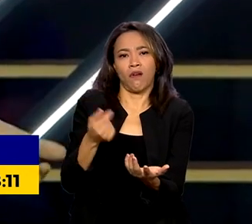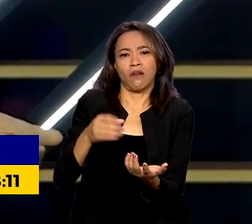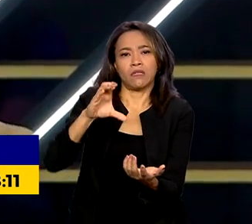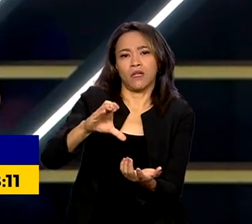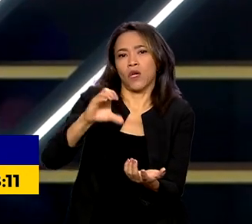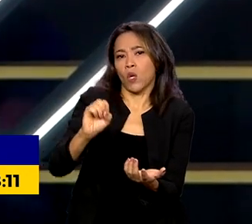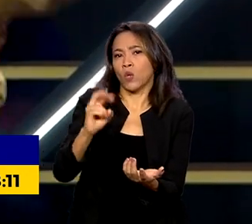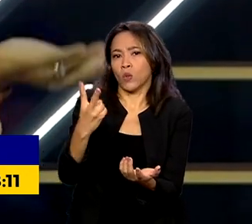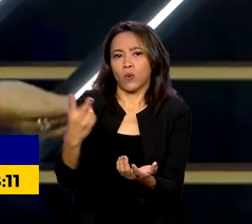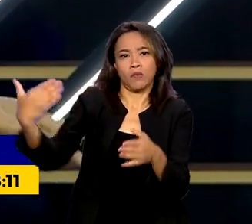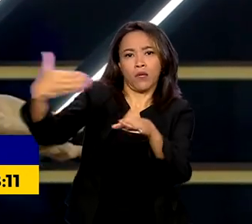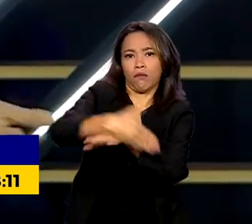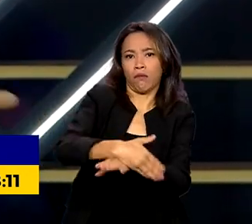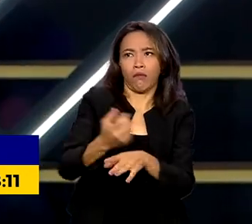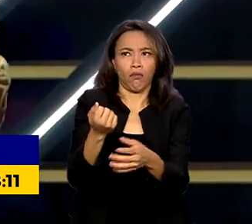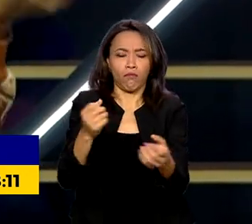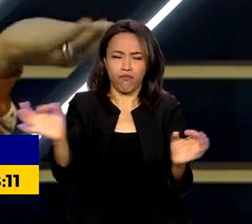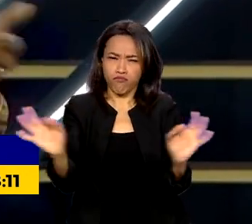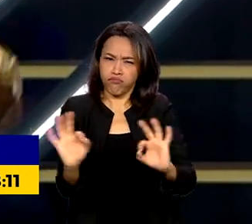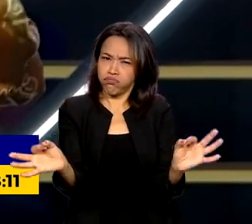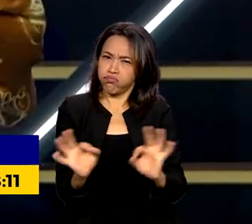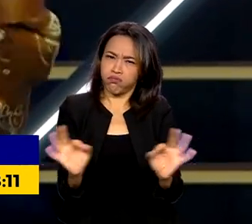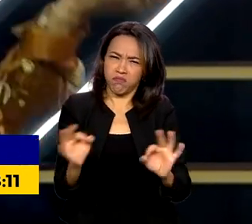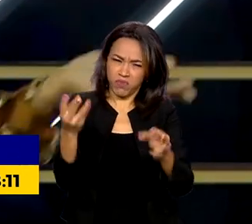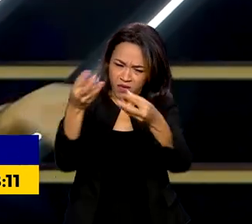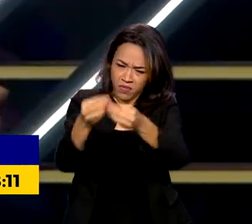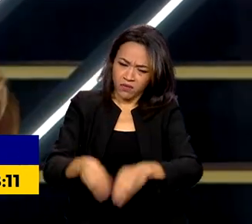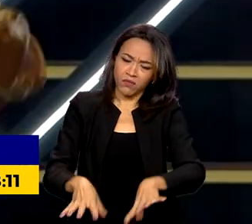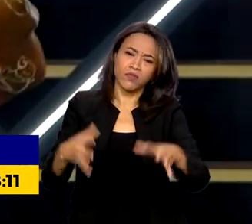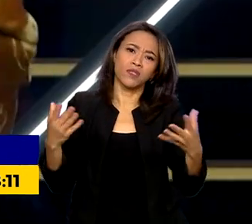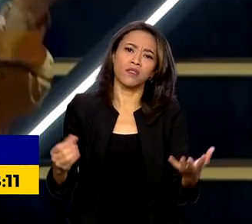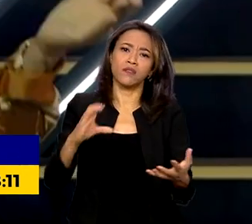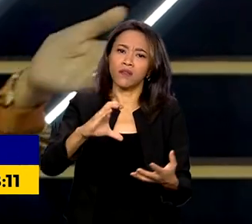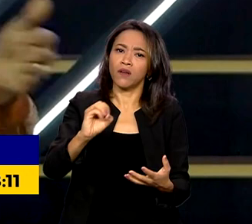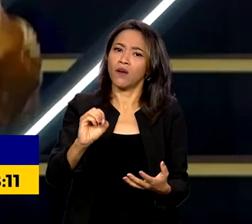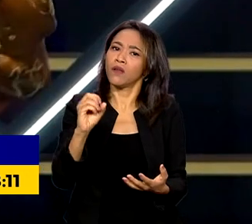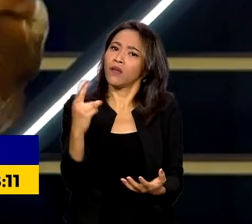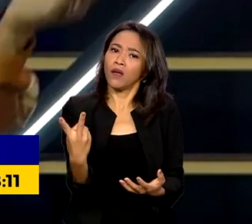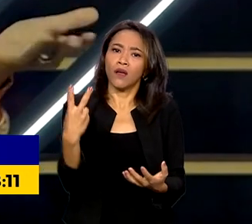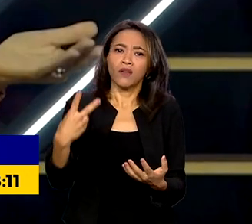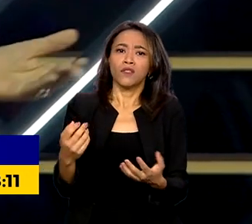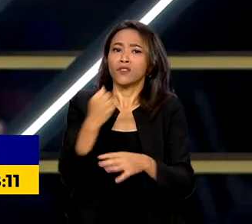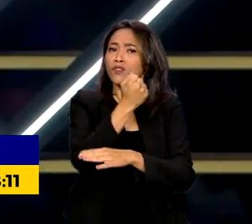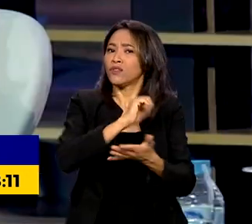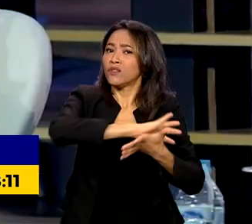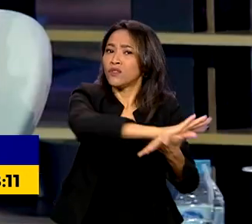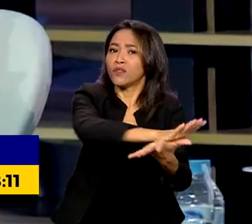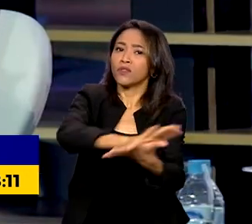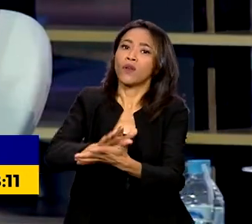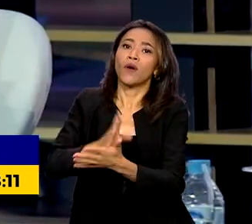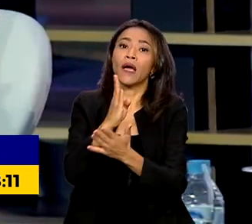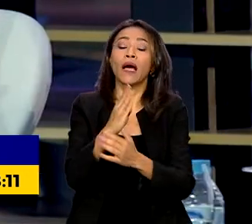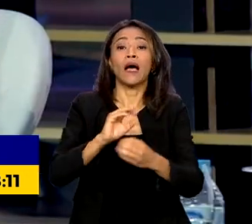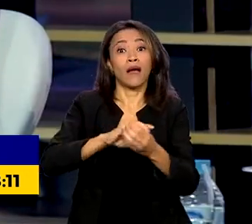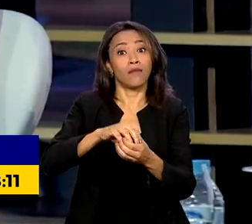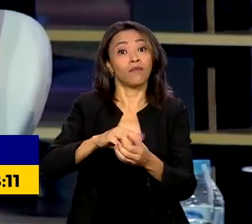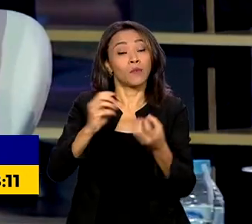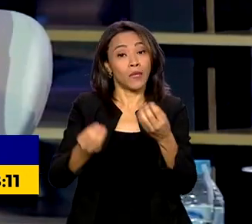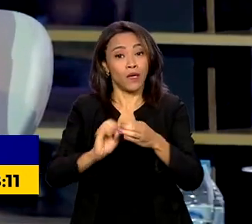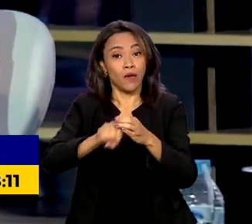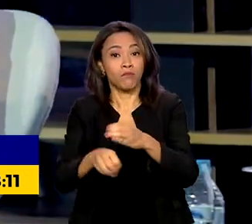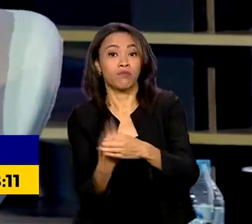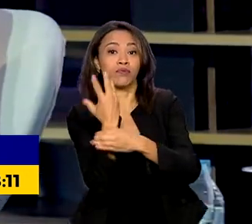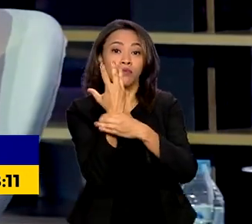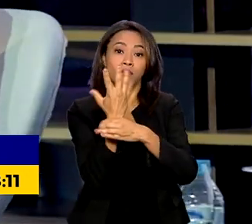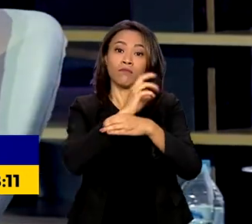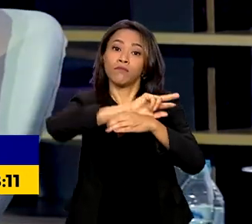carbono intensivo e muito menos que destroem a biodiversidade, os povos indígenas. Quando a gente muda o